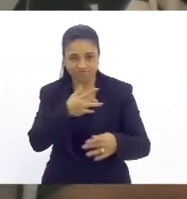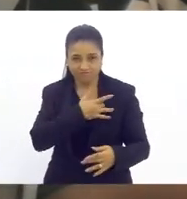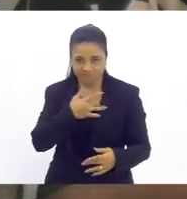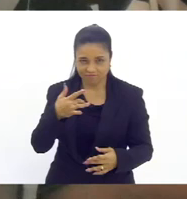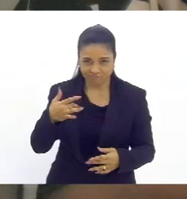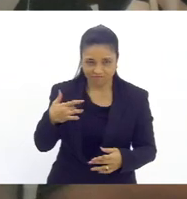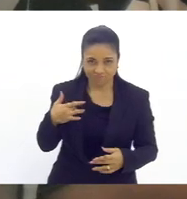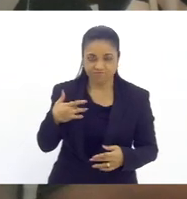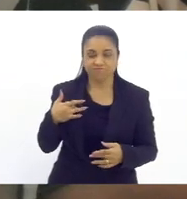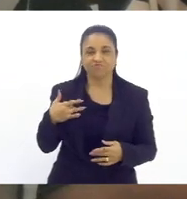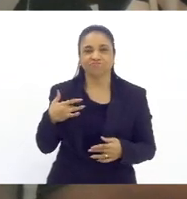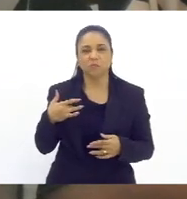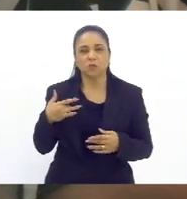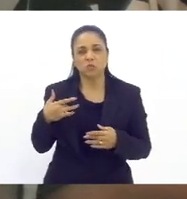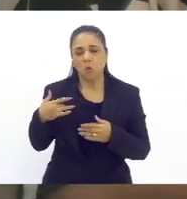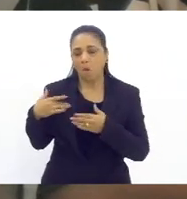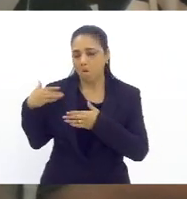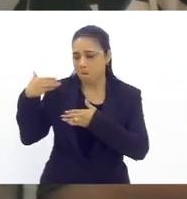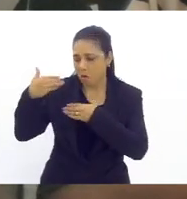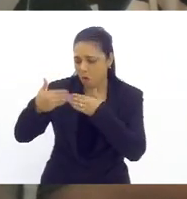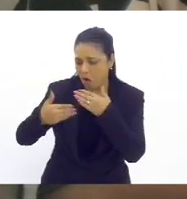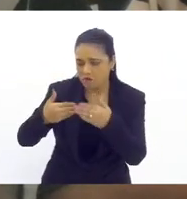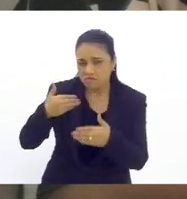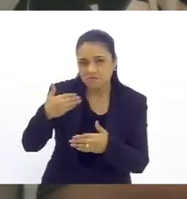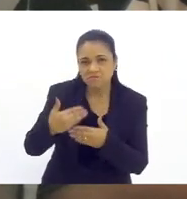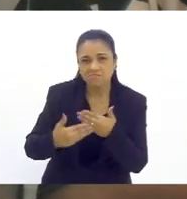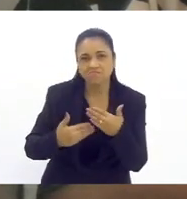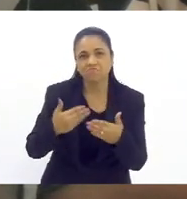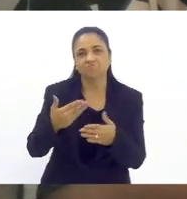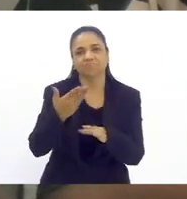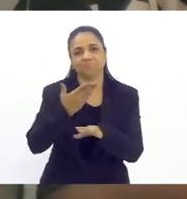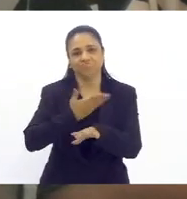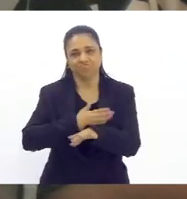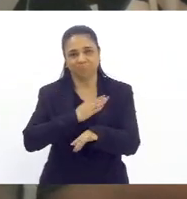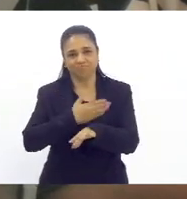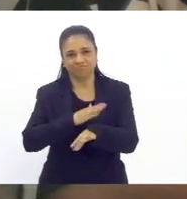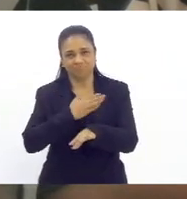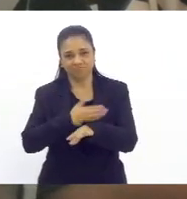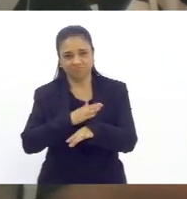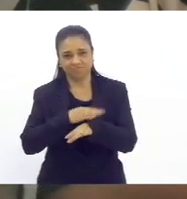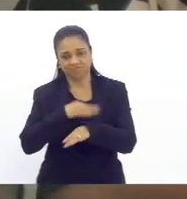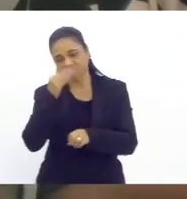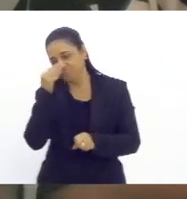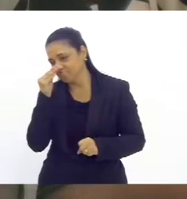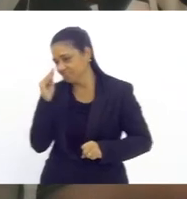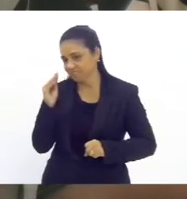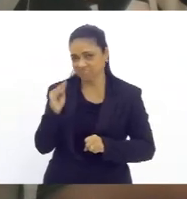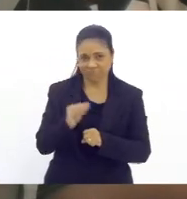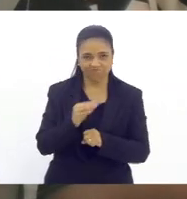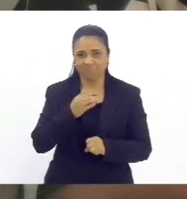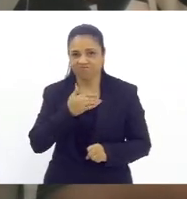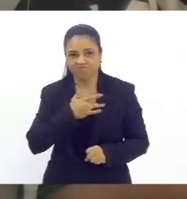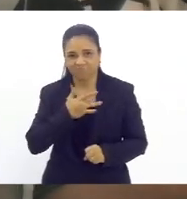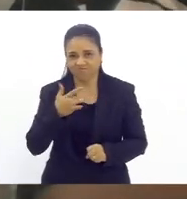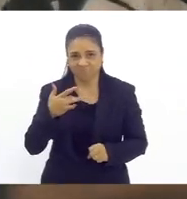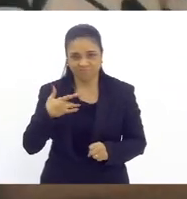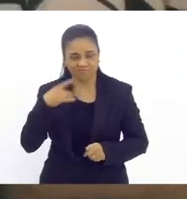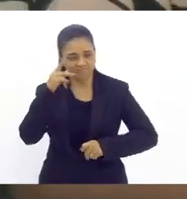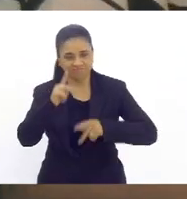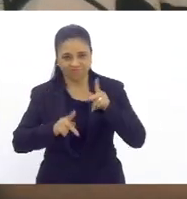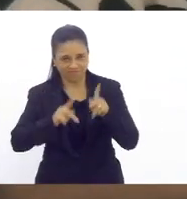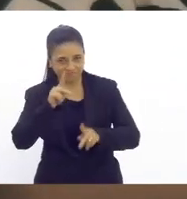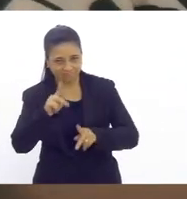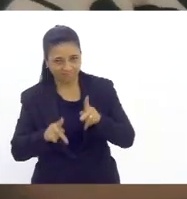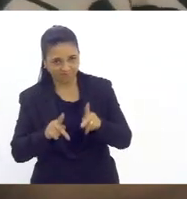de um processo aí de na prática completo desdem pela saúde das pessoas pelas vidas